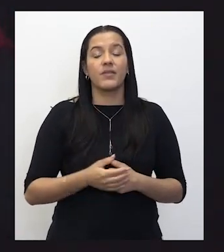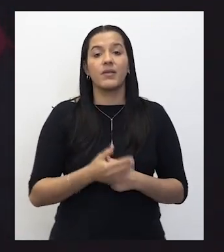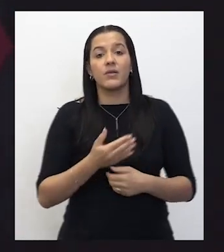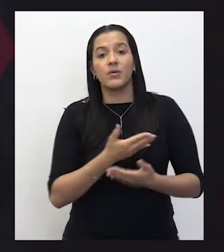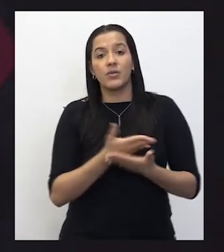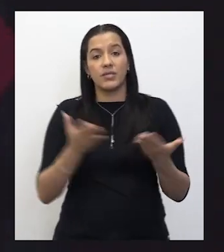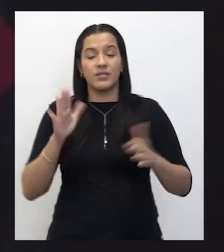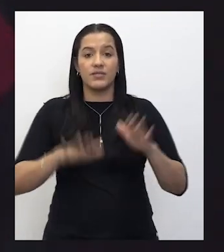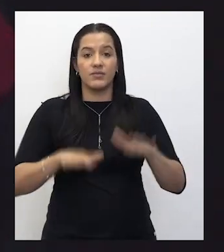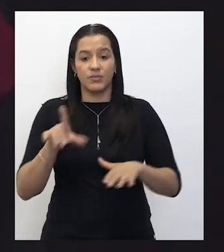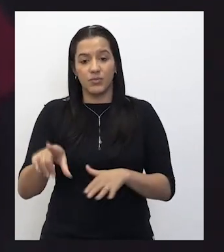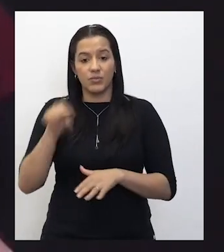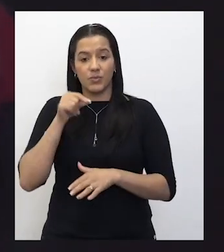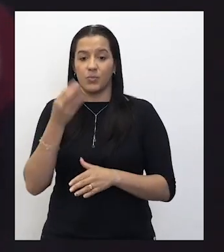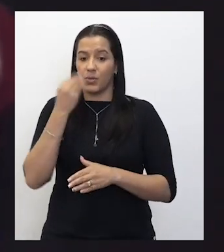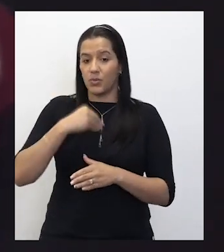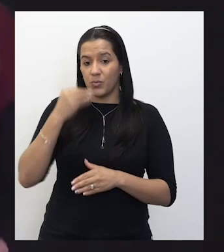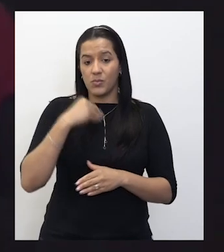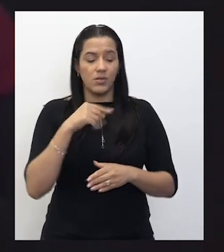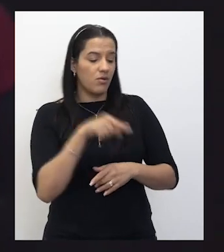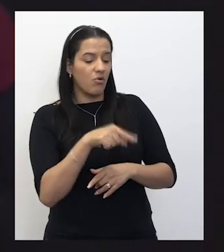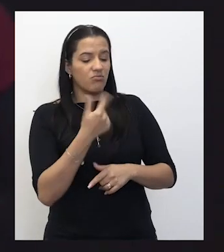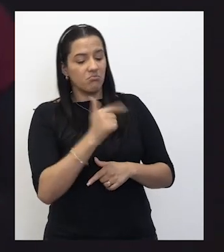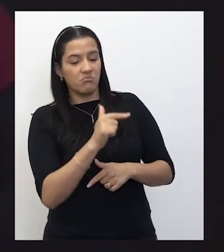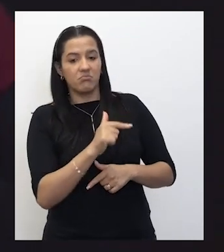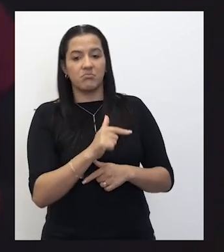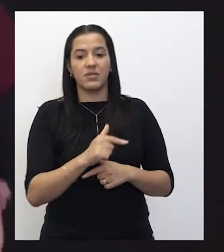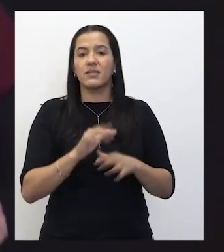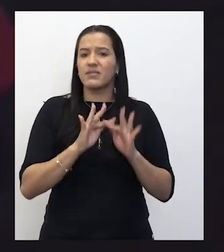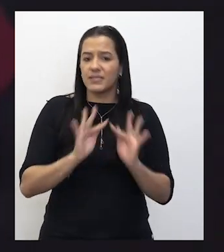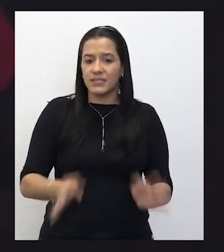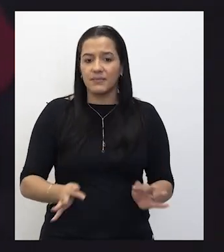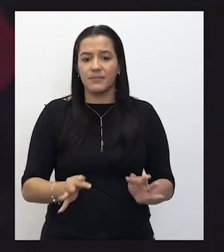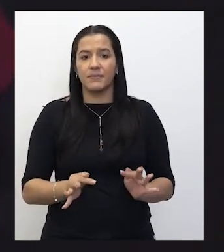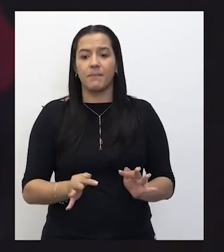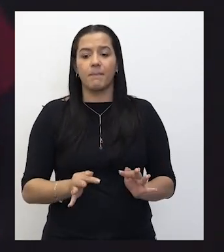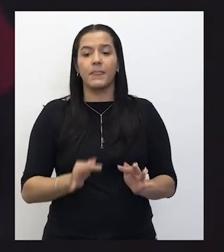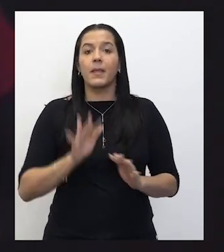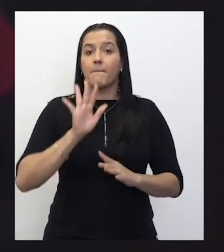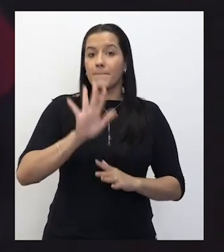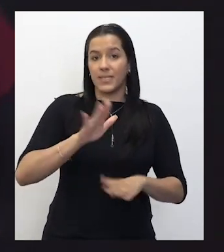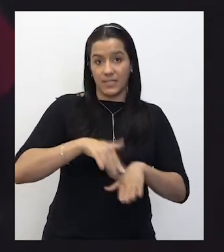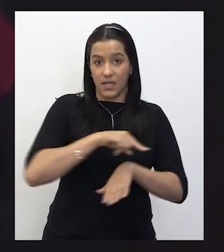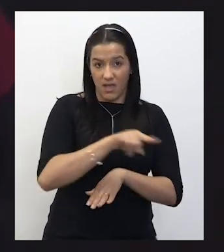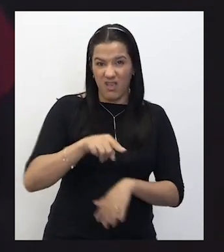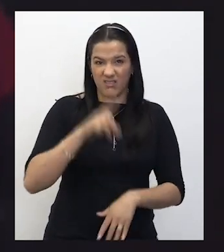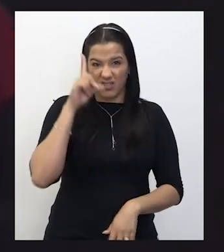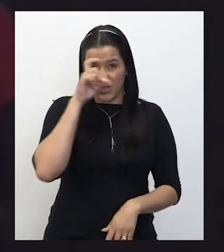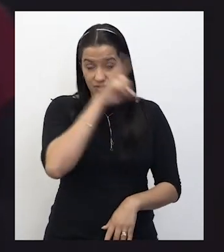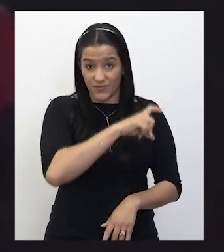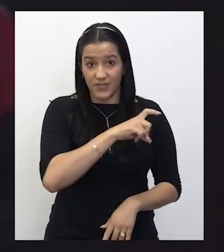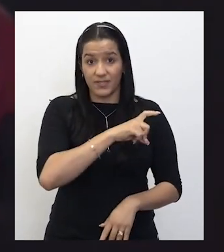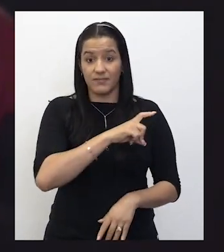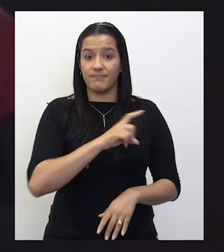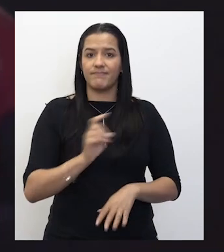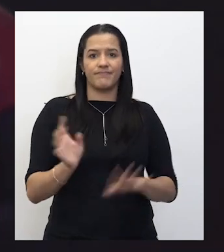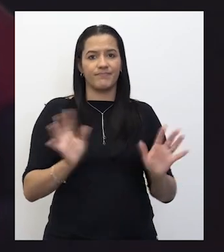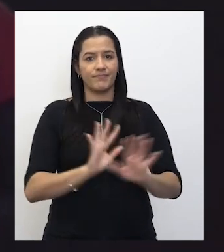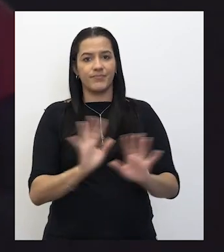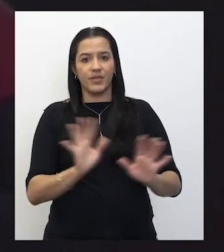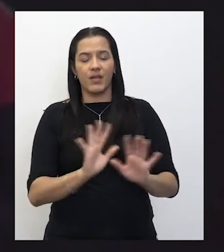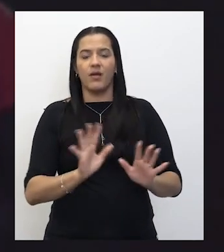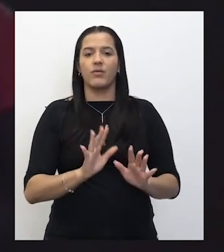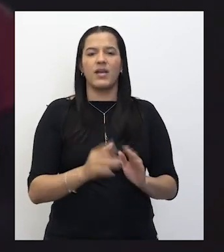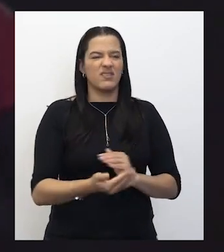invés de outra, eu fiz uma escolha simples. Mas essas não são as escolhas difíceis, né? Essas não são as escolhas que tiram o nosso